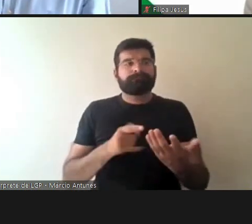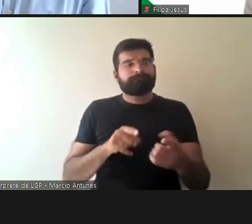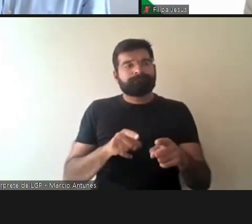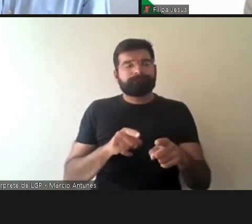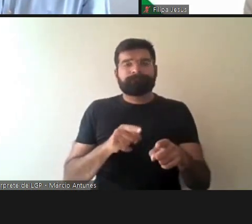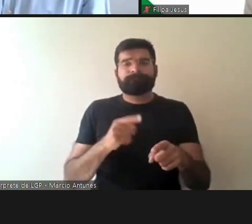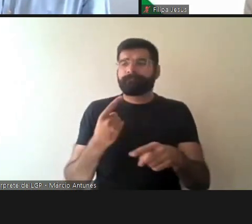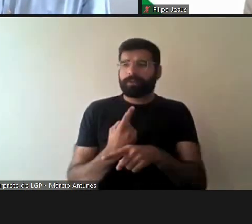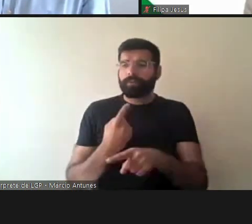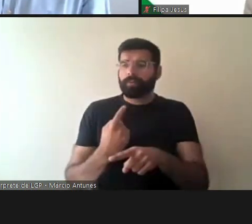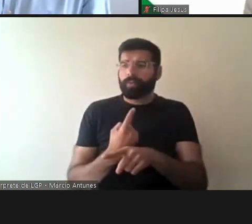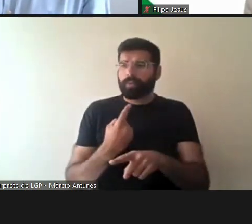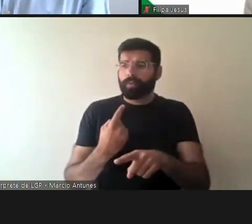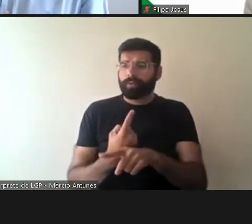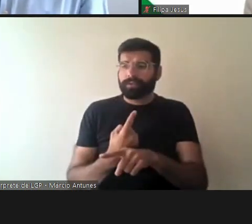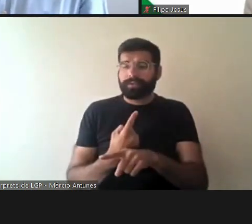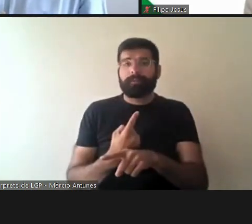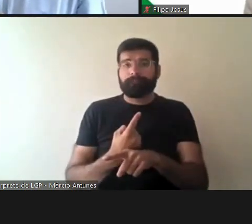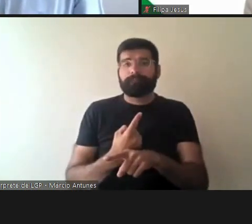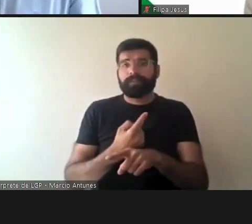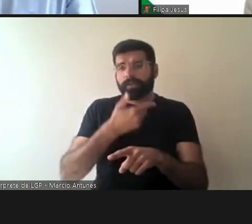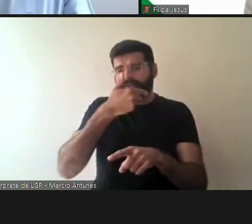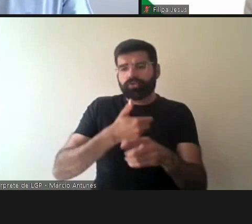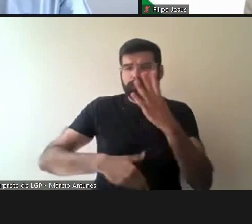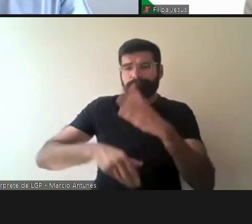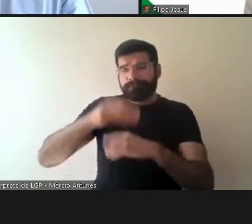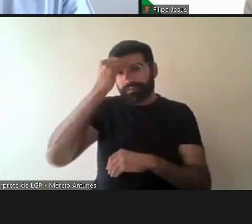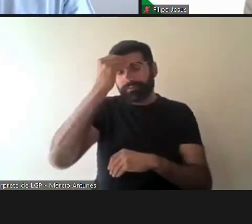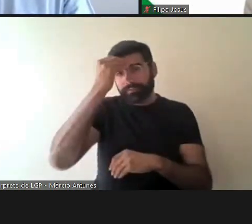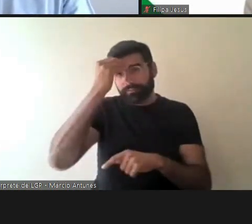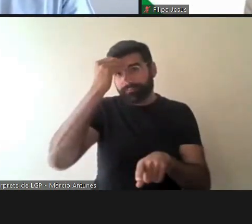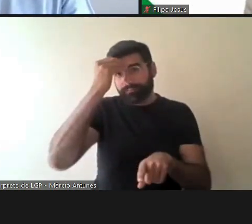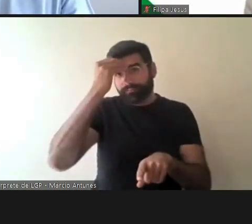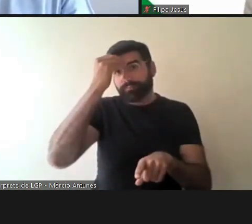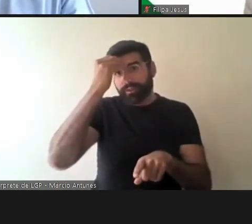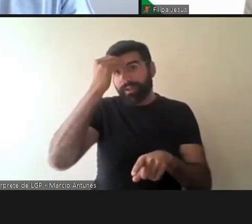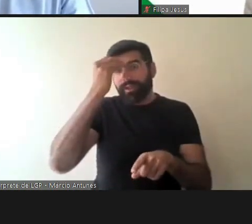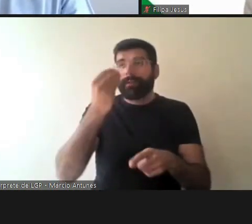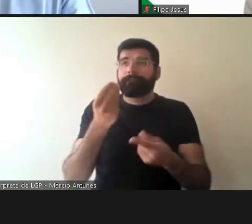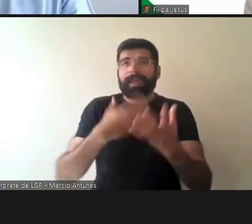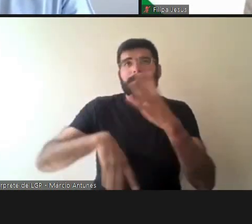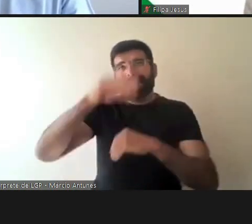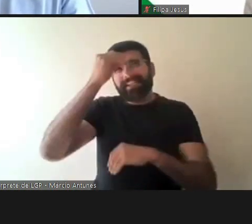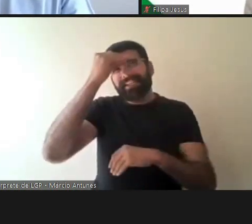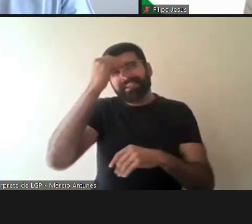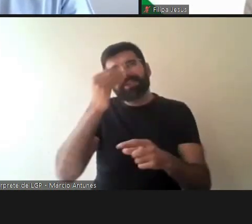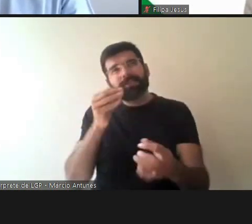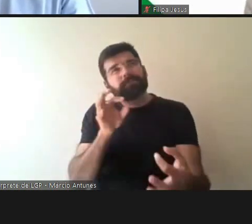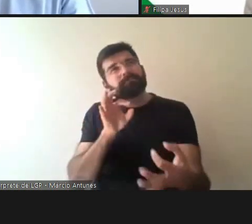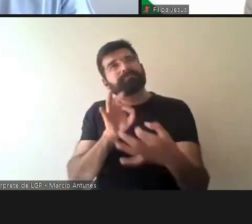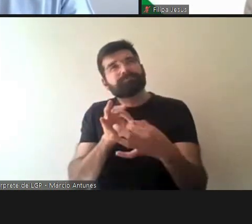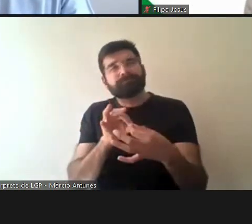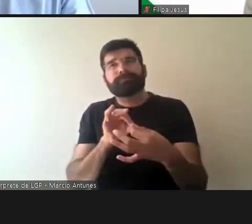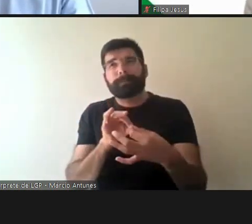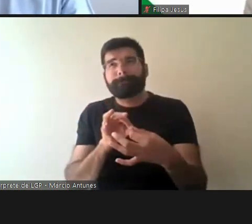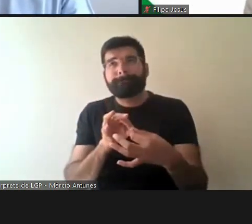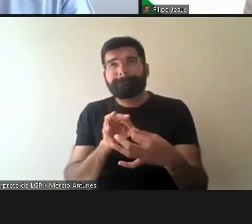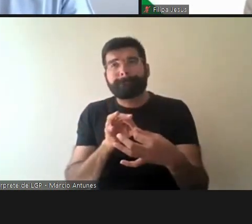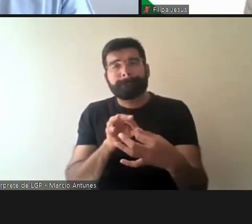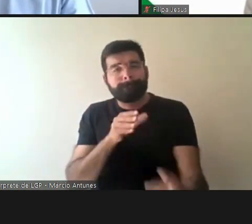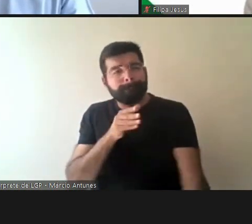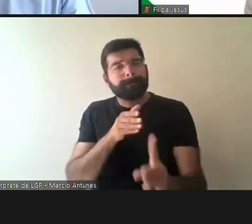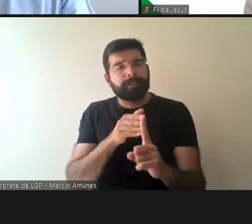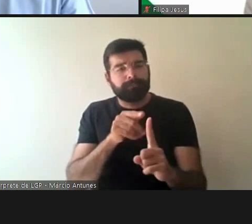componente da aquisição de competências com inputs mais diretamente dirigidos